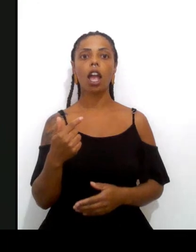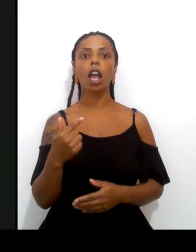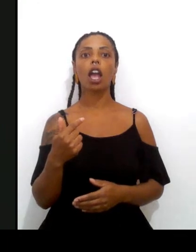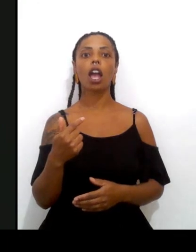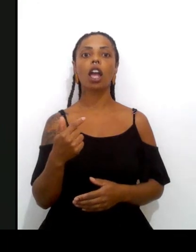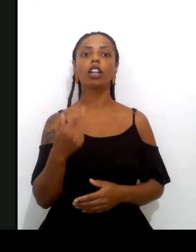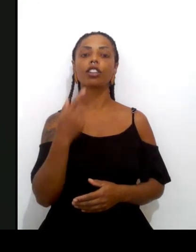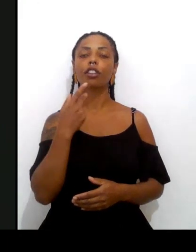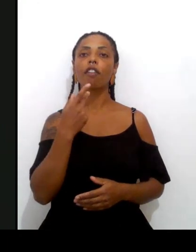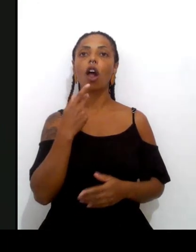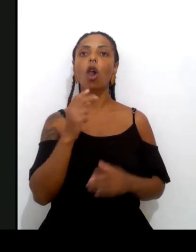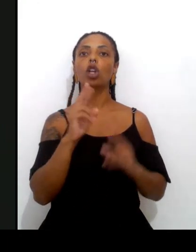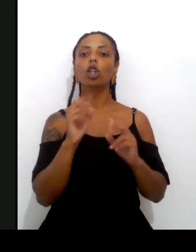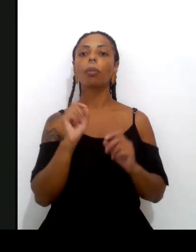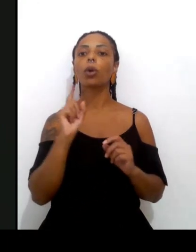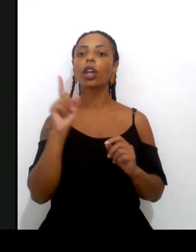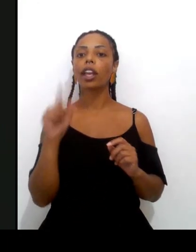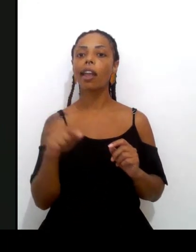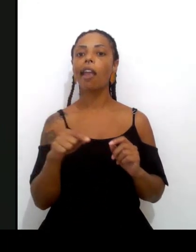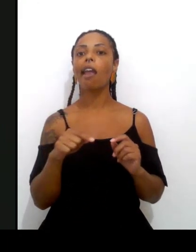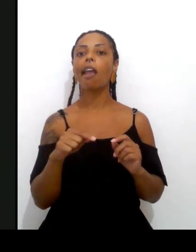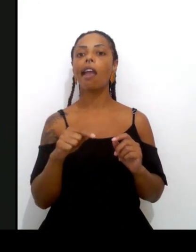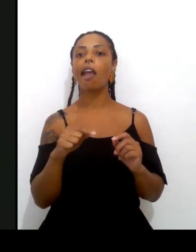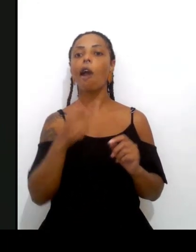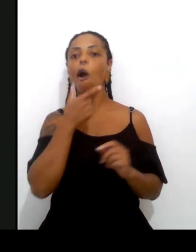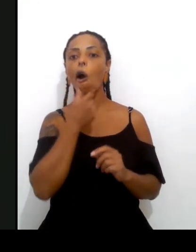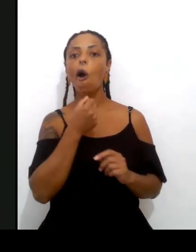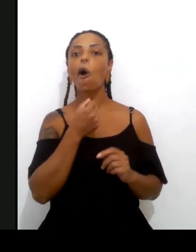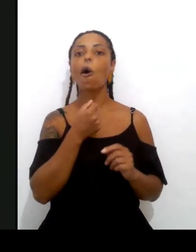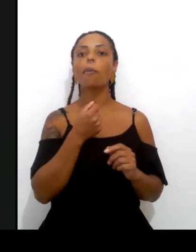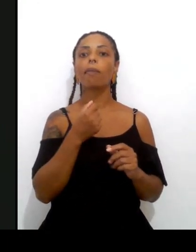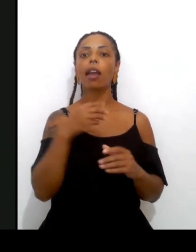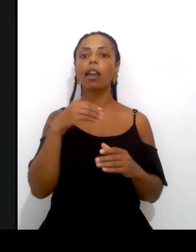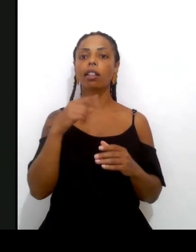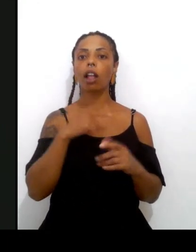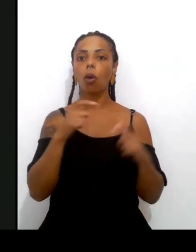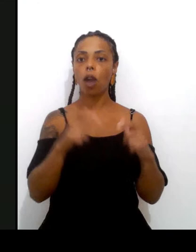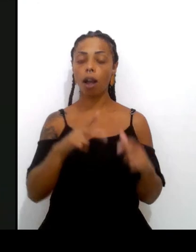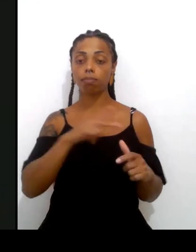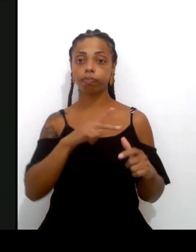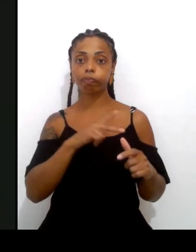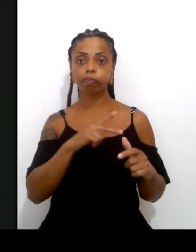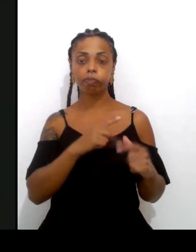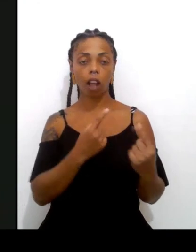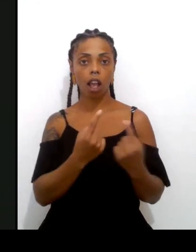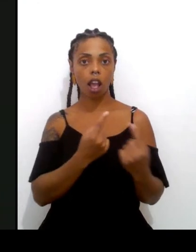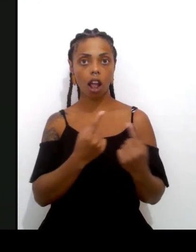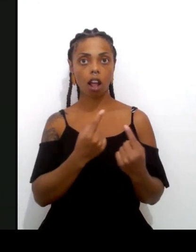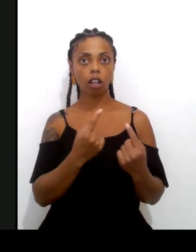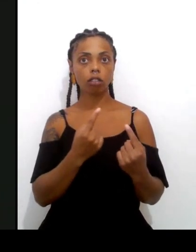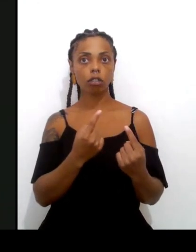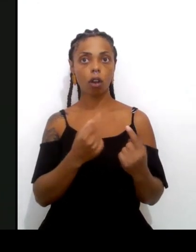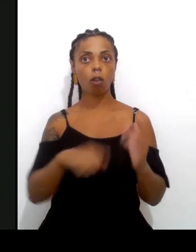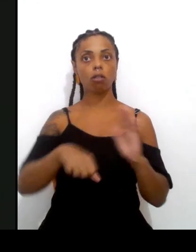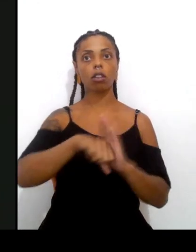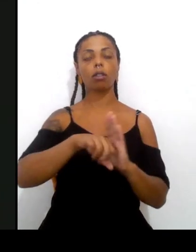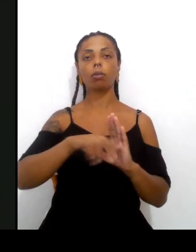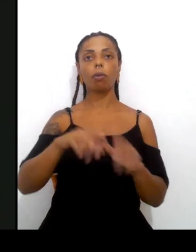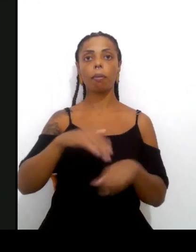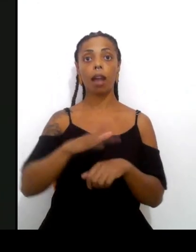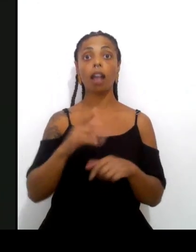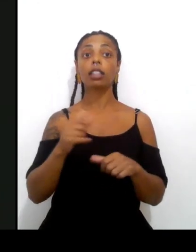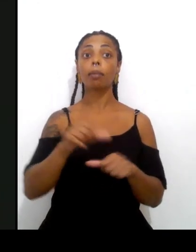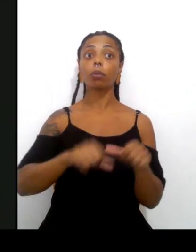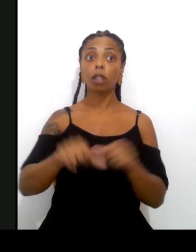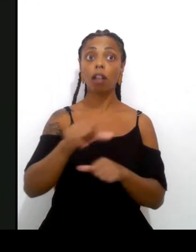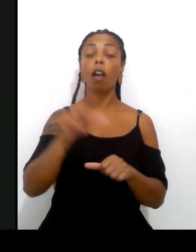em ambientes privados e além de crimes sexuais de 67 transformam essa recomendação em lei